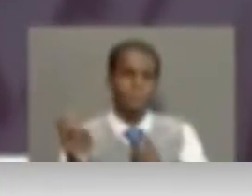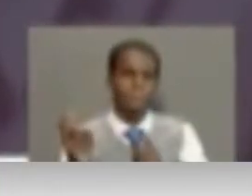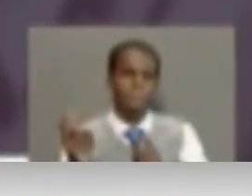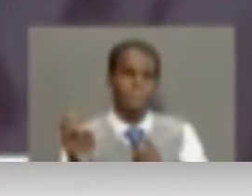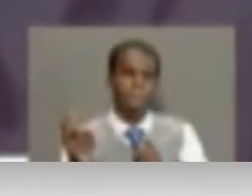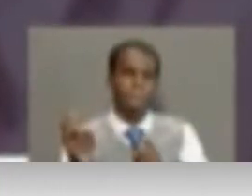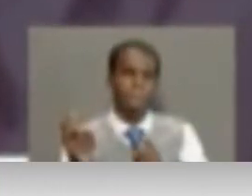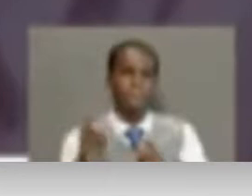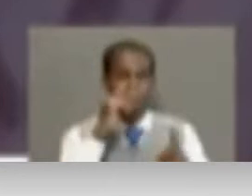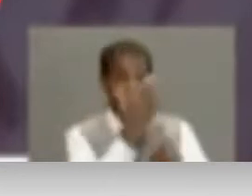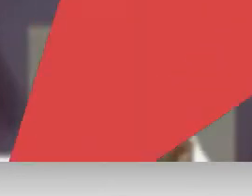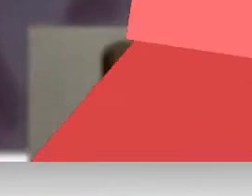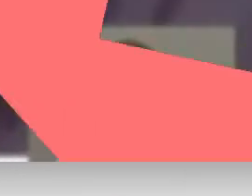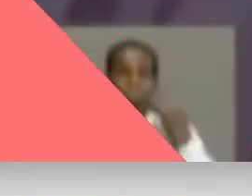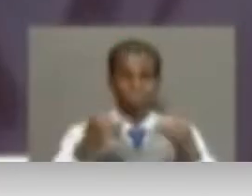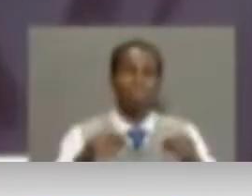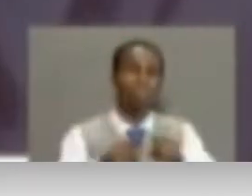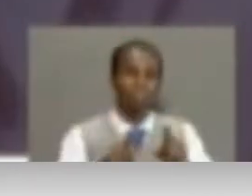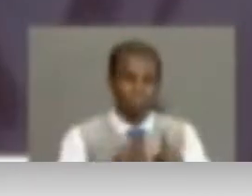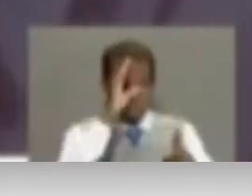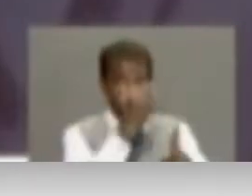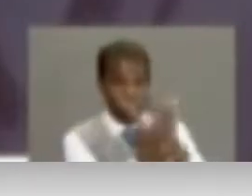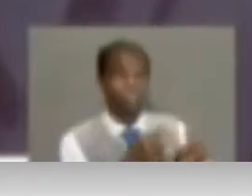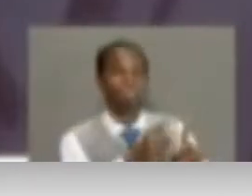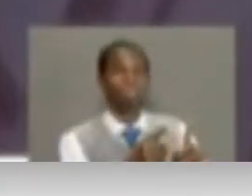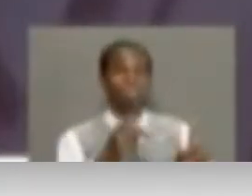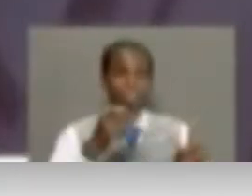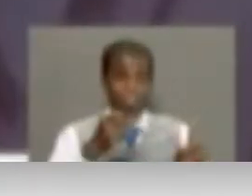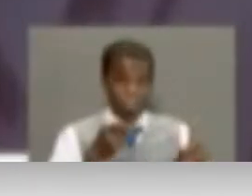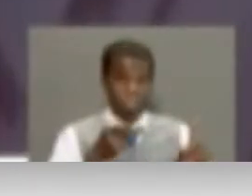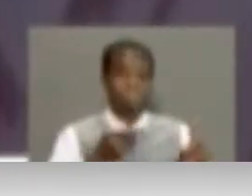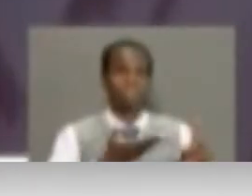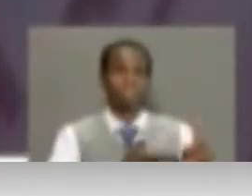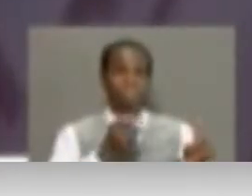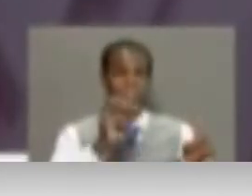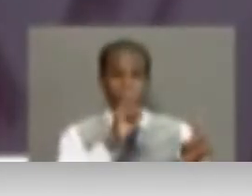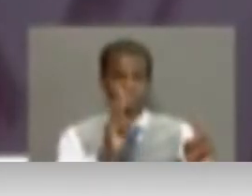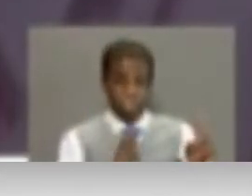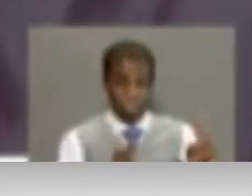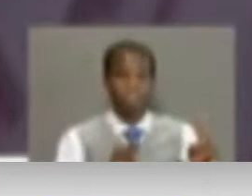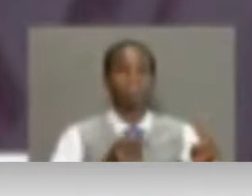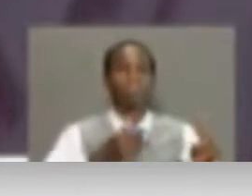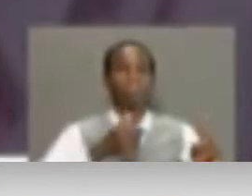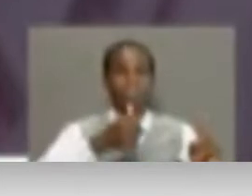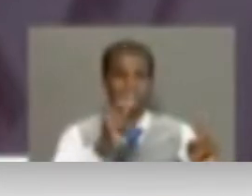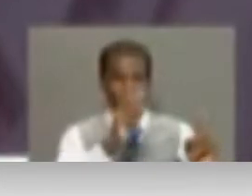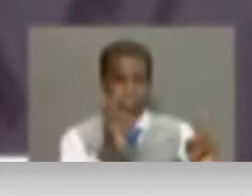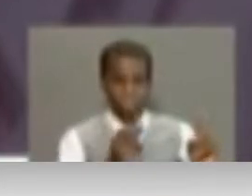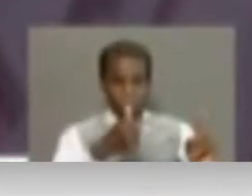mais cidadão português. Isso é que tem que ficar claro. Essa é a primeira questão. O acórdão do tribunal faz menção